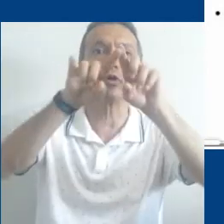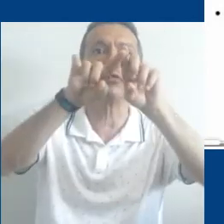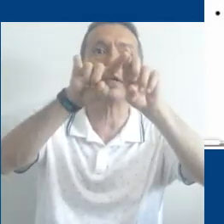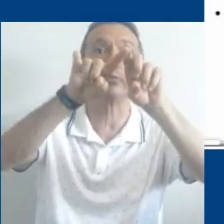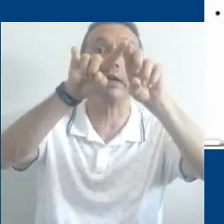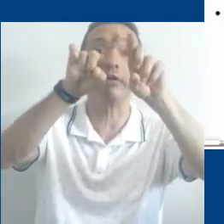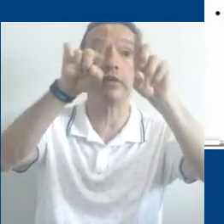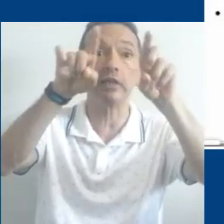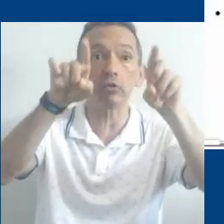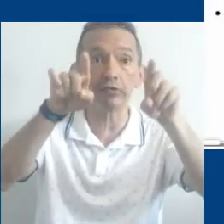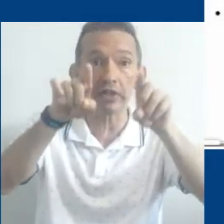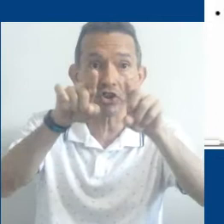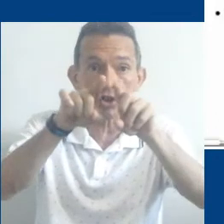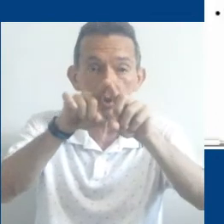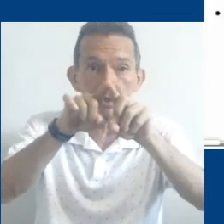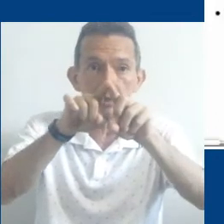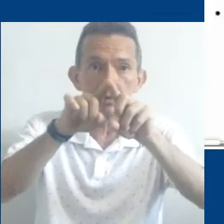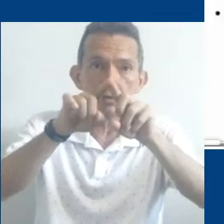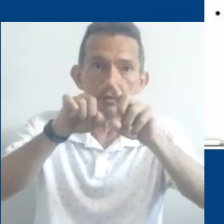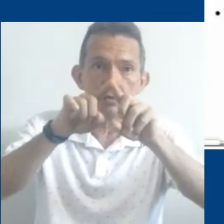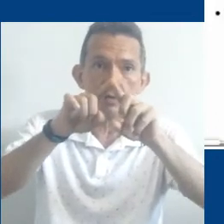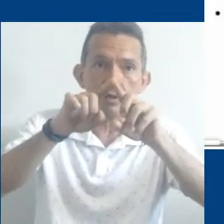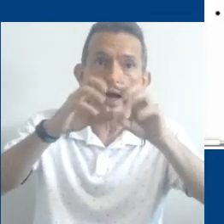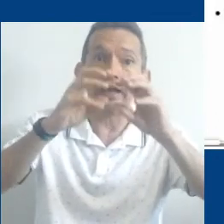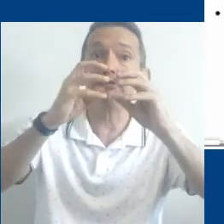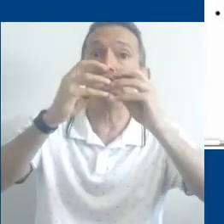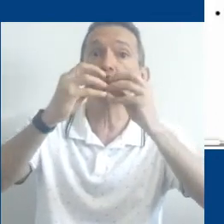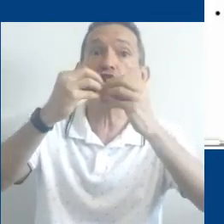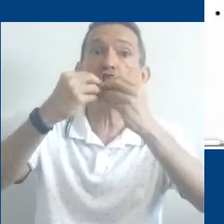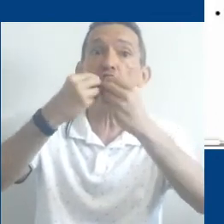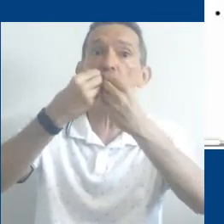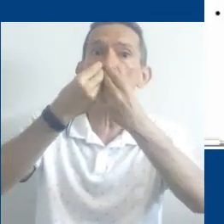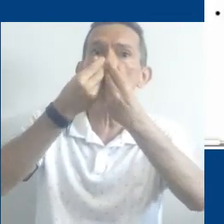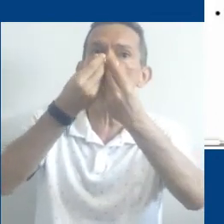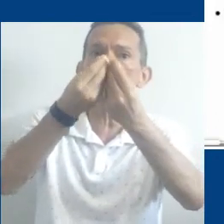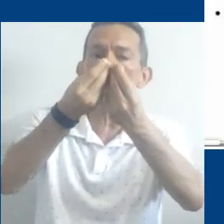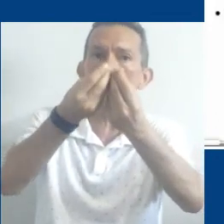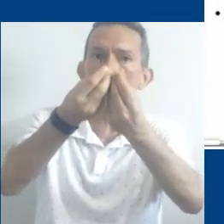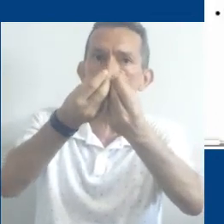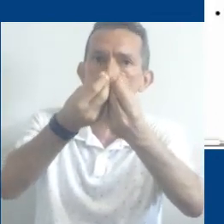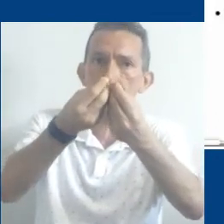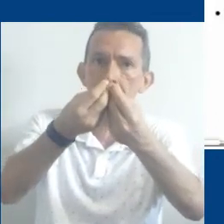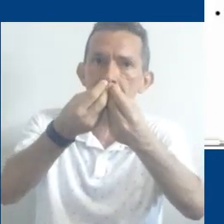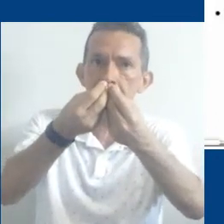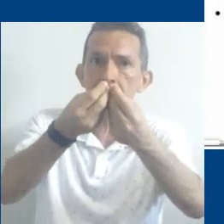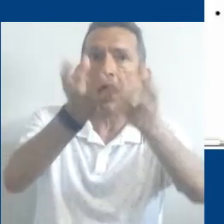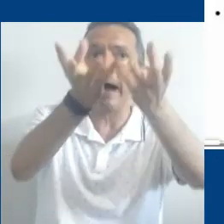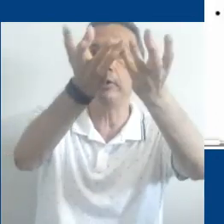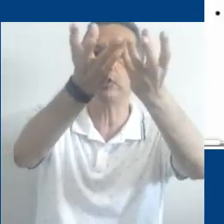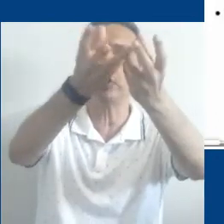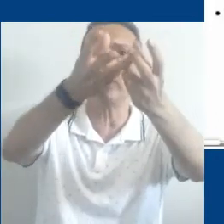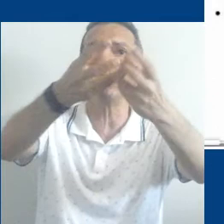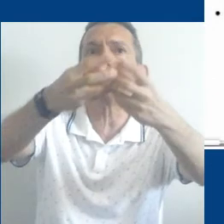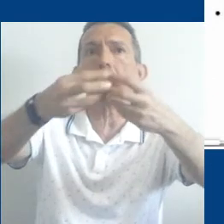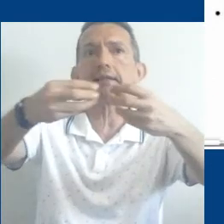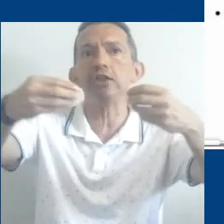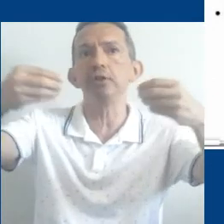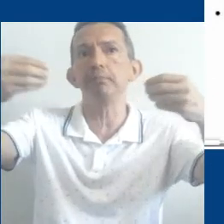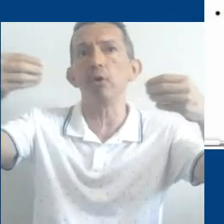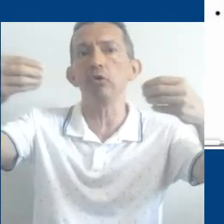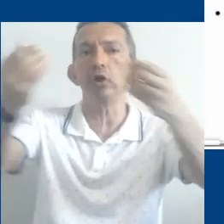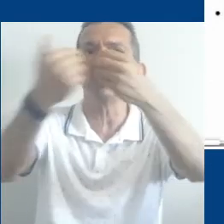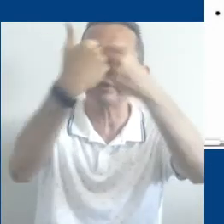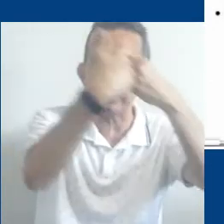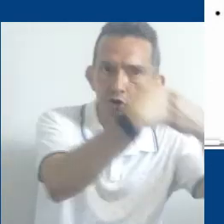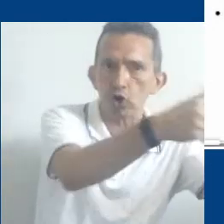Por que autofágico? Porque ele vai fazer autofagia. Aí vai digerir esta organela, absorve o que ela tem